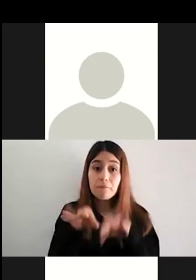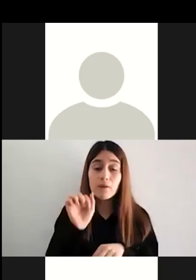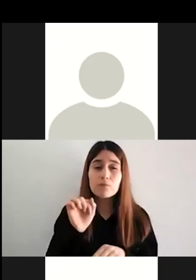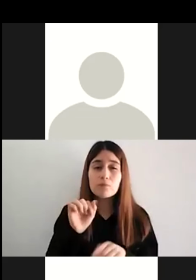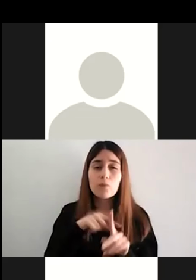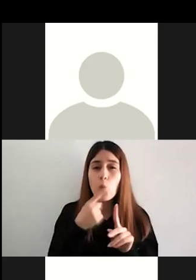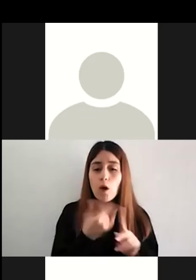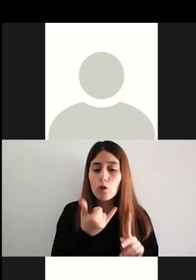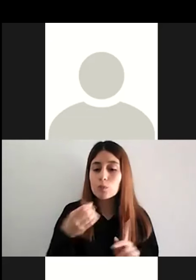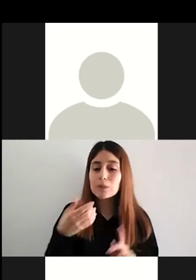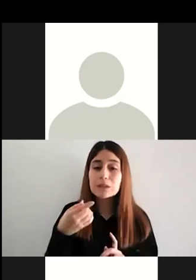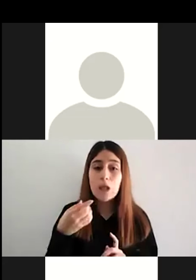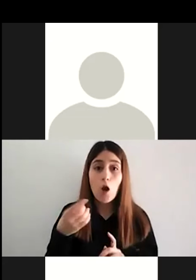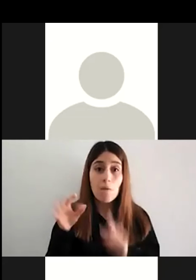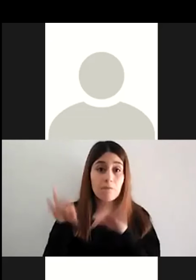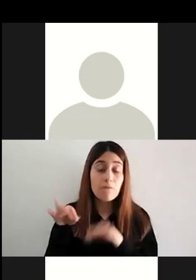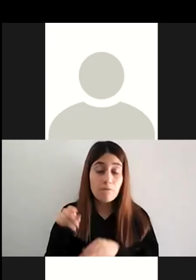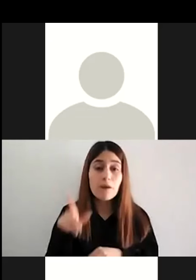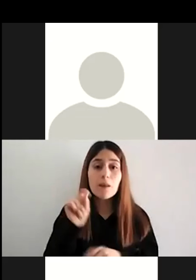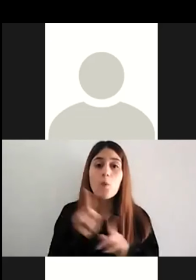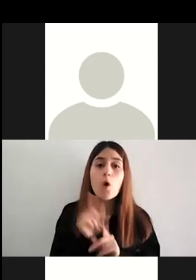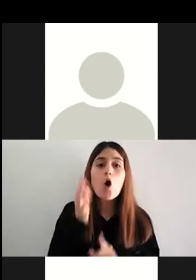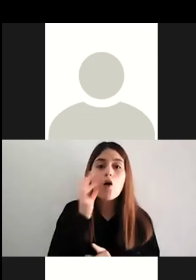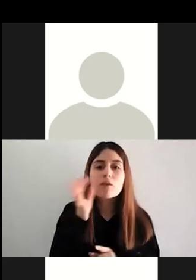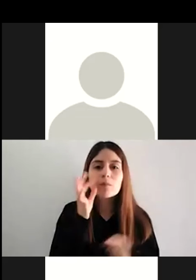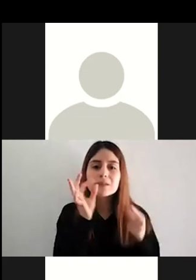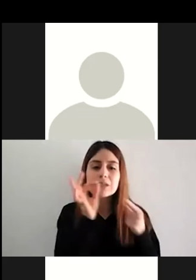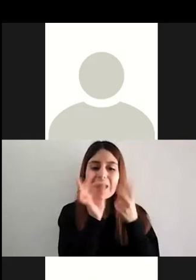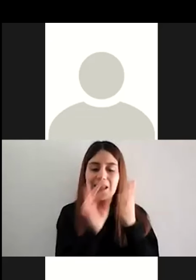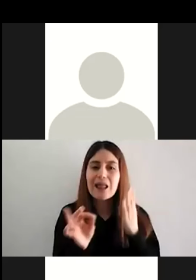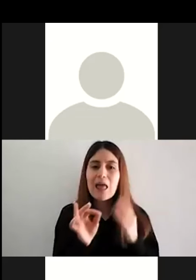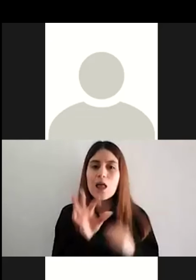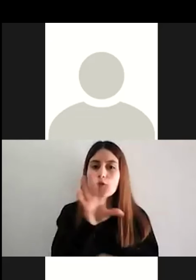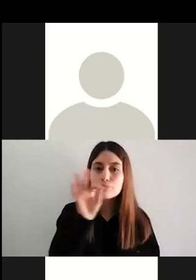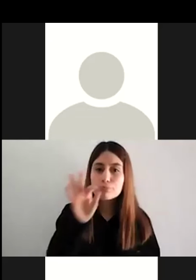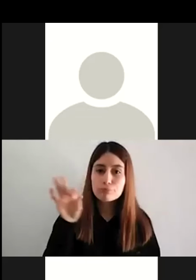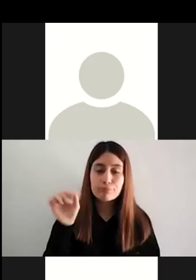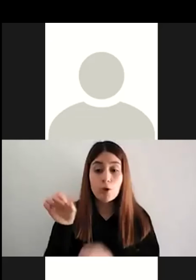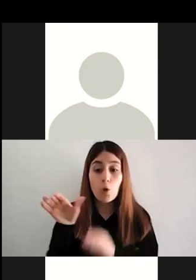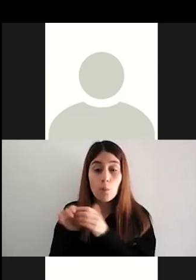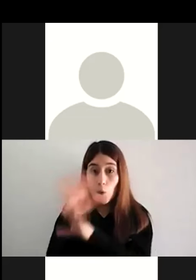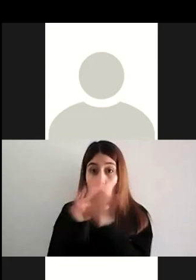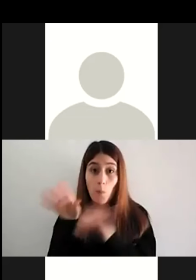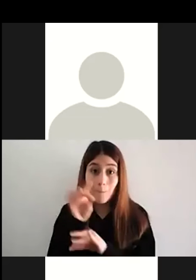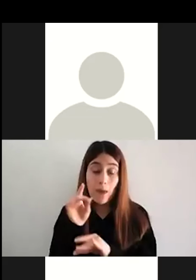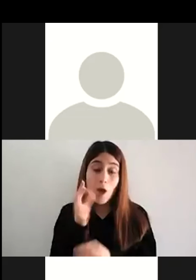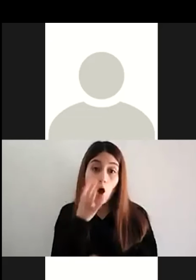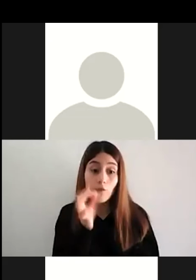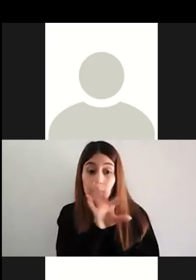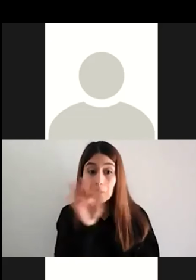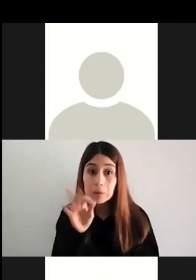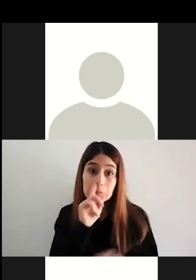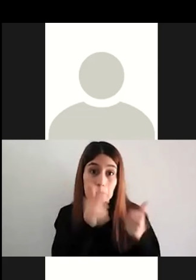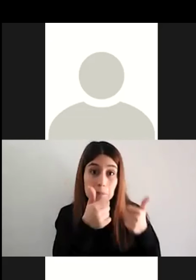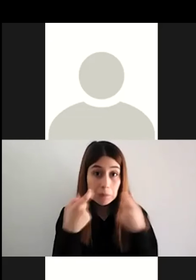final de 2019 e da confirmação dos critérios de elegibilidade pela própria Comissão Europeia, porque as candidaturas eram colocadas